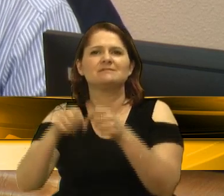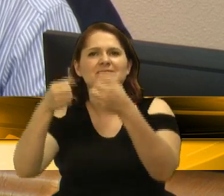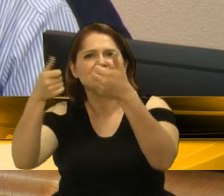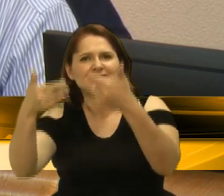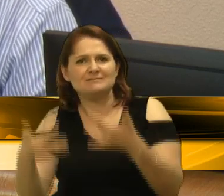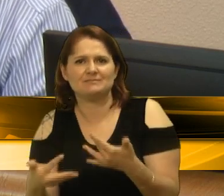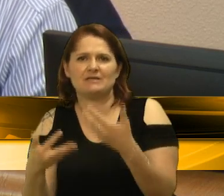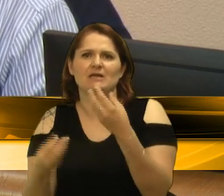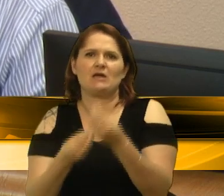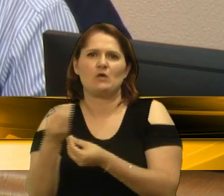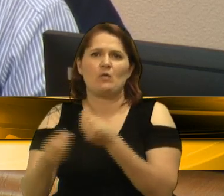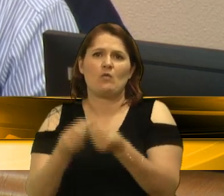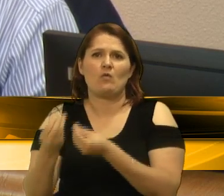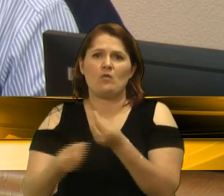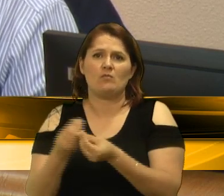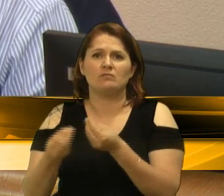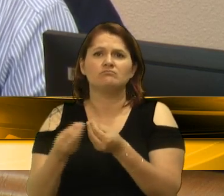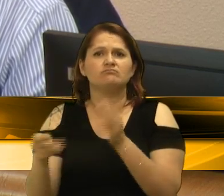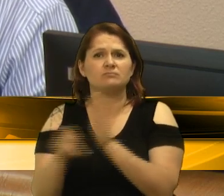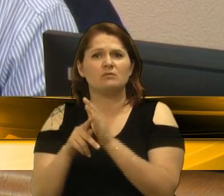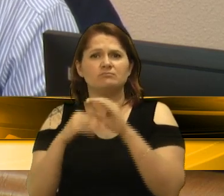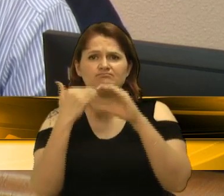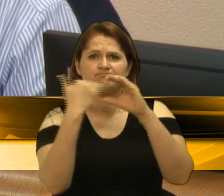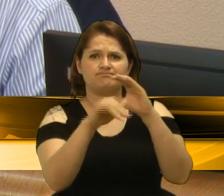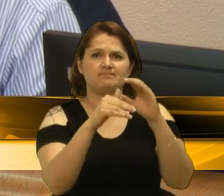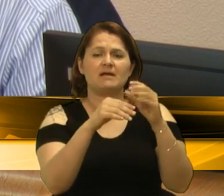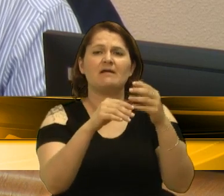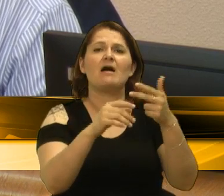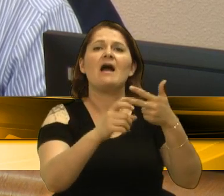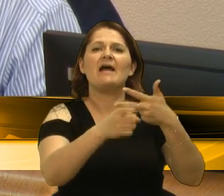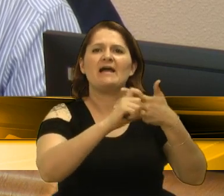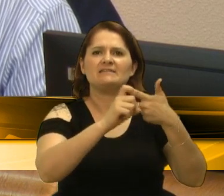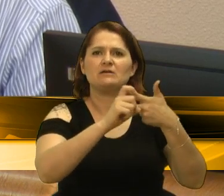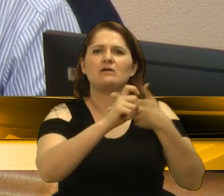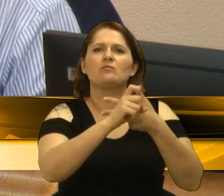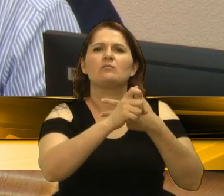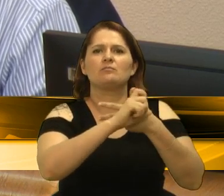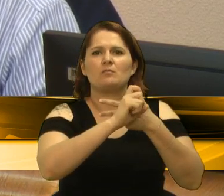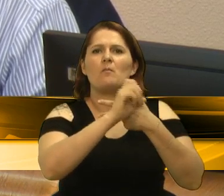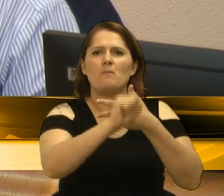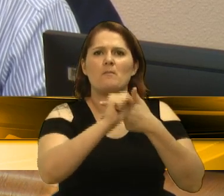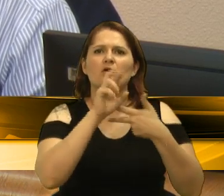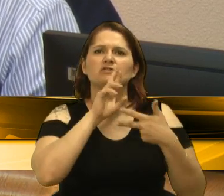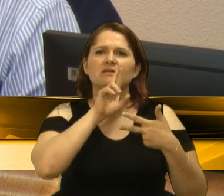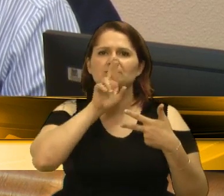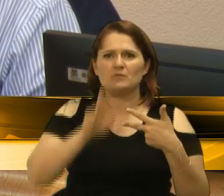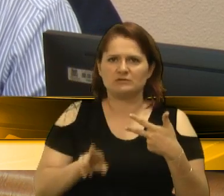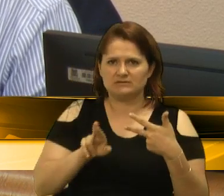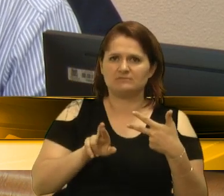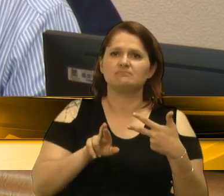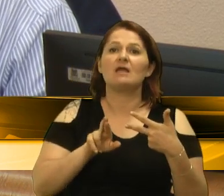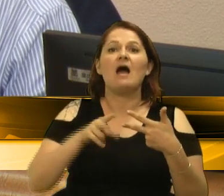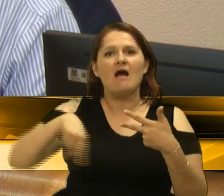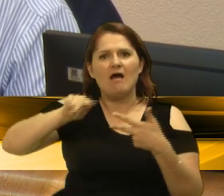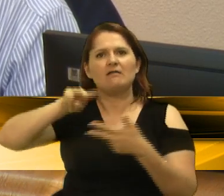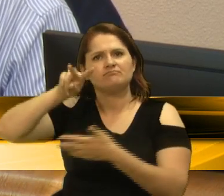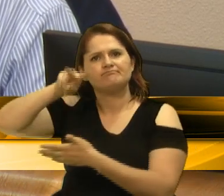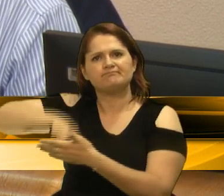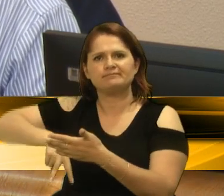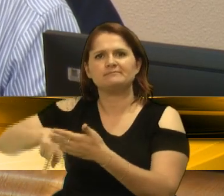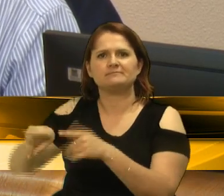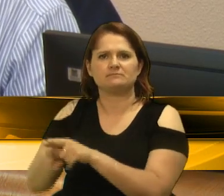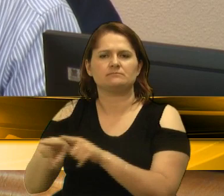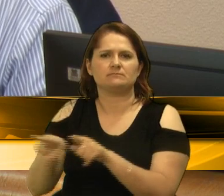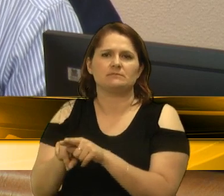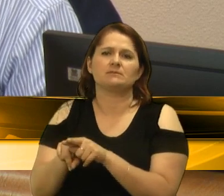para manifestação por escrito do Executivo, caso esse queira. A defesa da legalidade do ato normativo é um direito do Executivo. Pode,